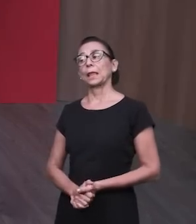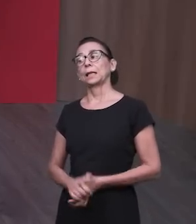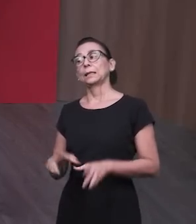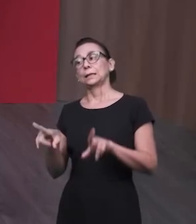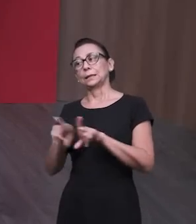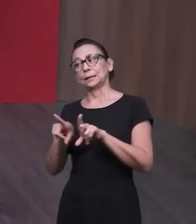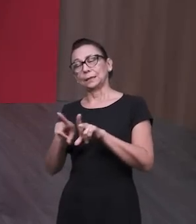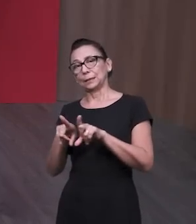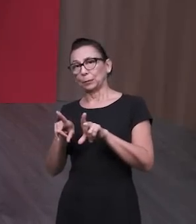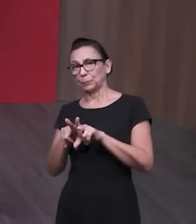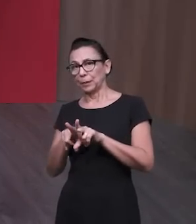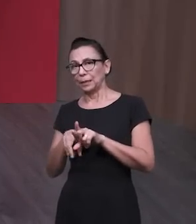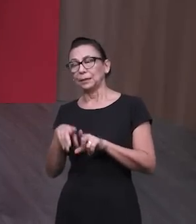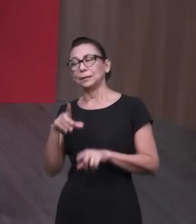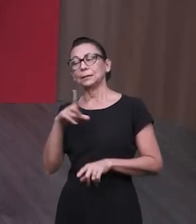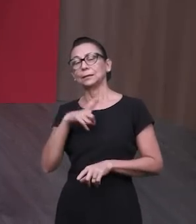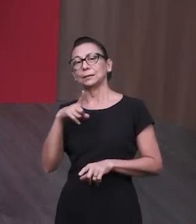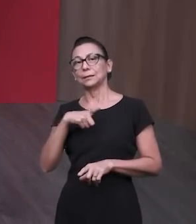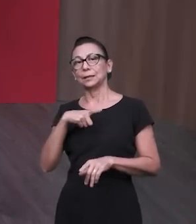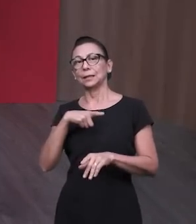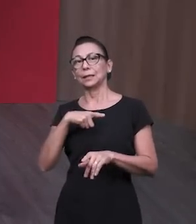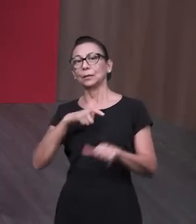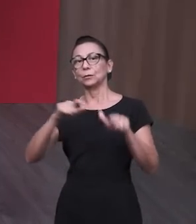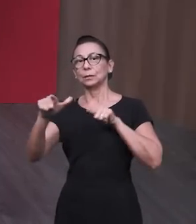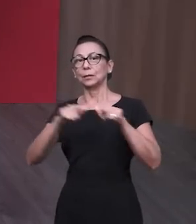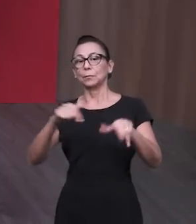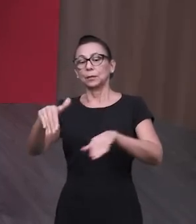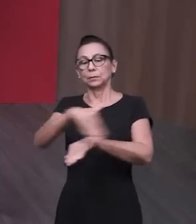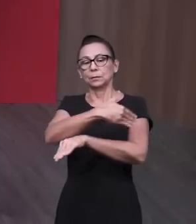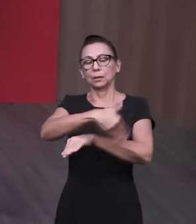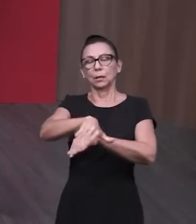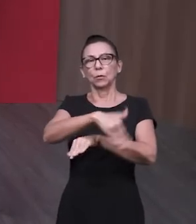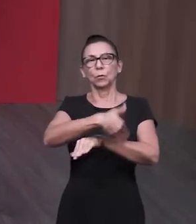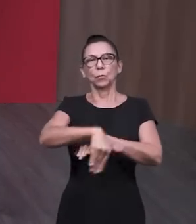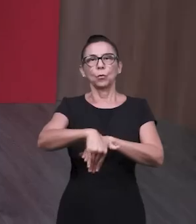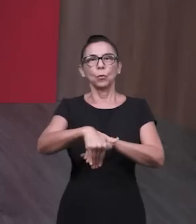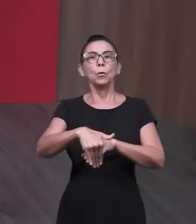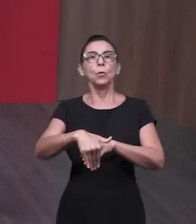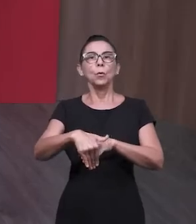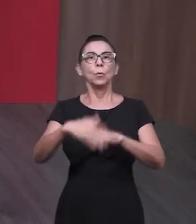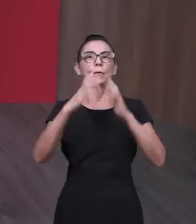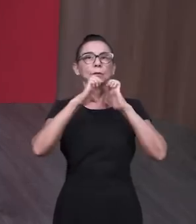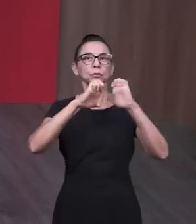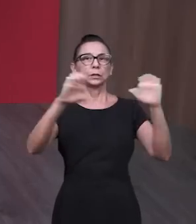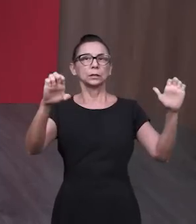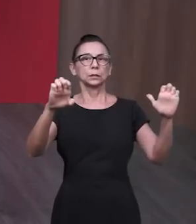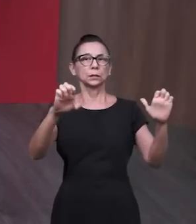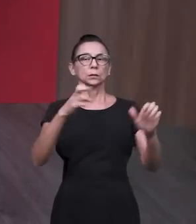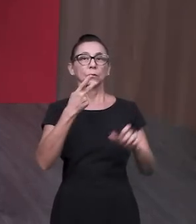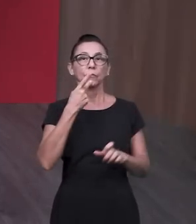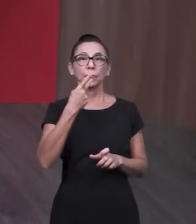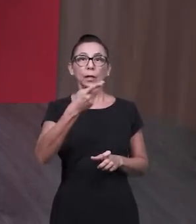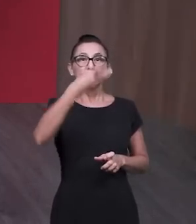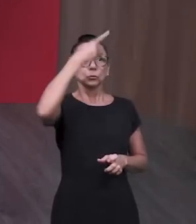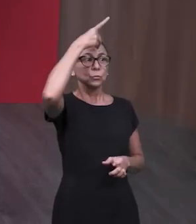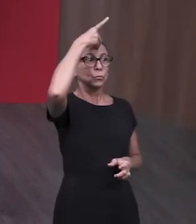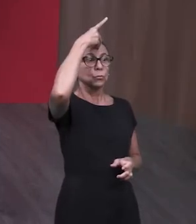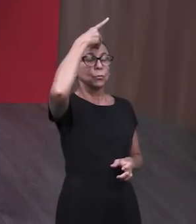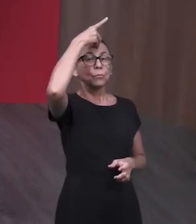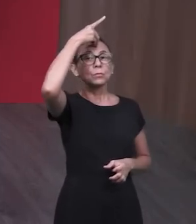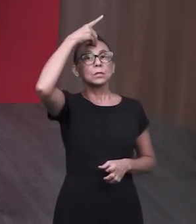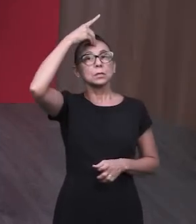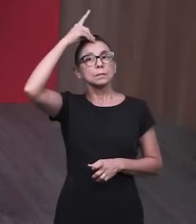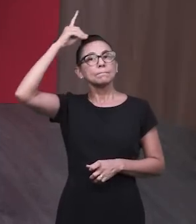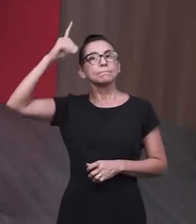do campo, do que começou, que eles estão indo para as ruas, evangelizando, entregando os dons espirituais. São